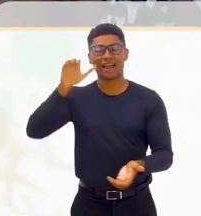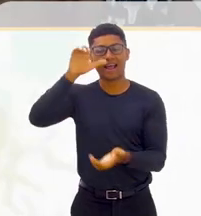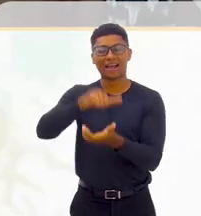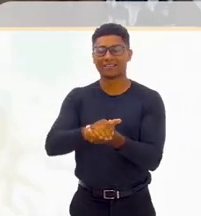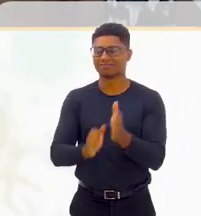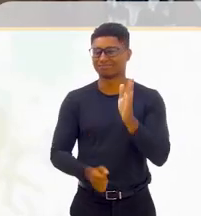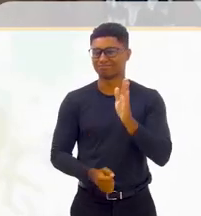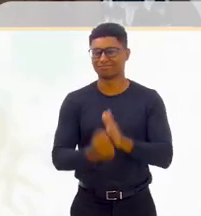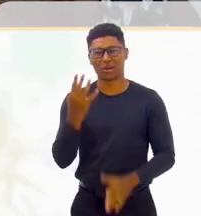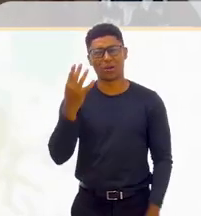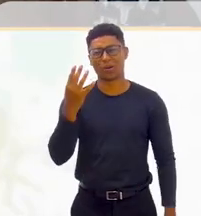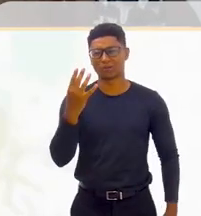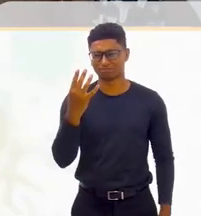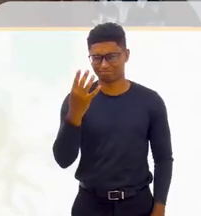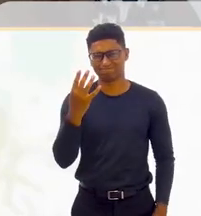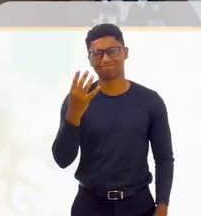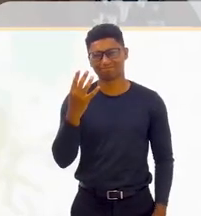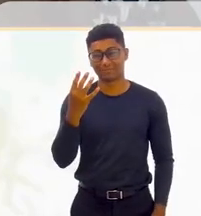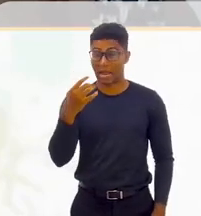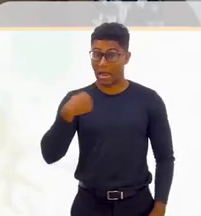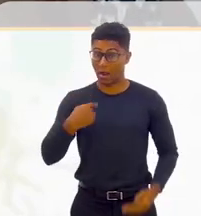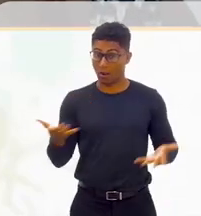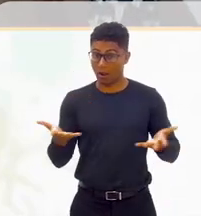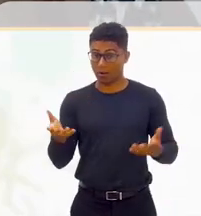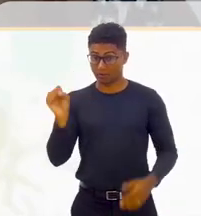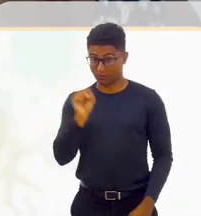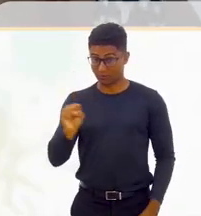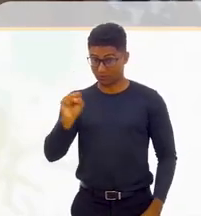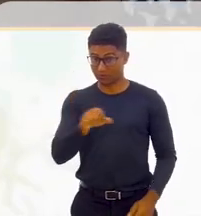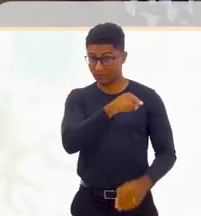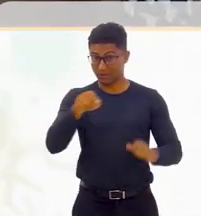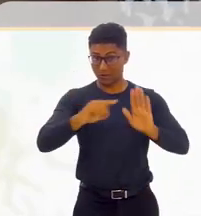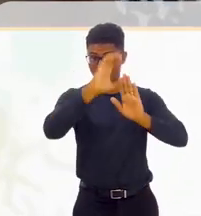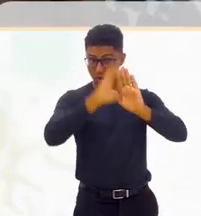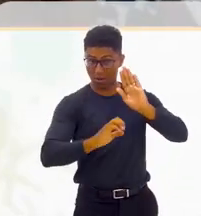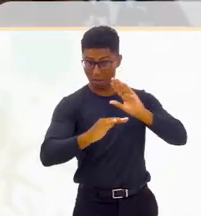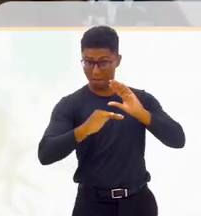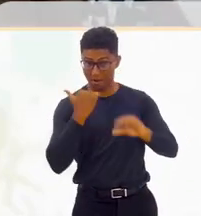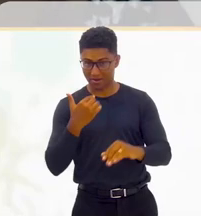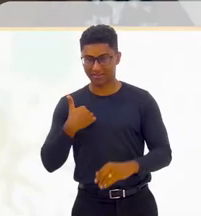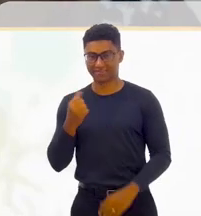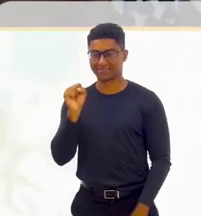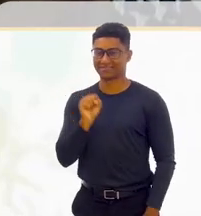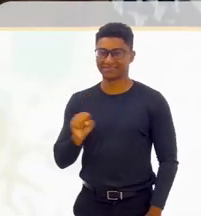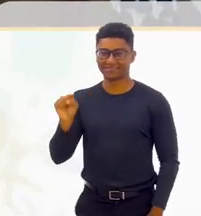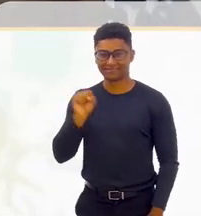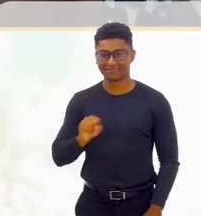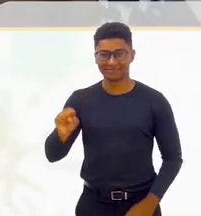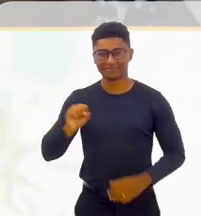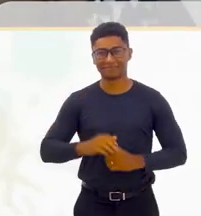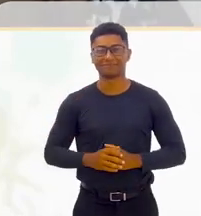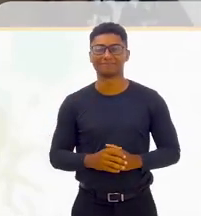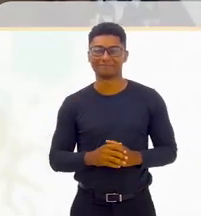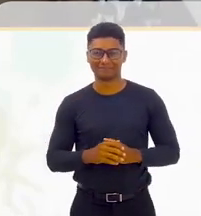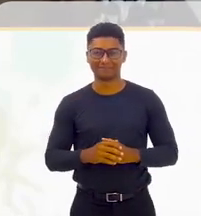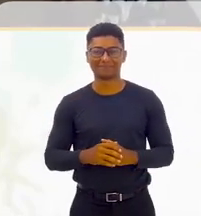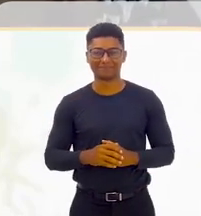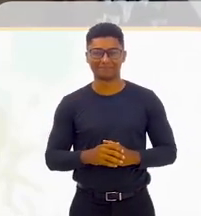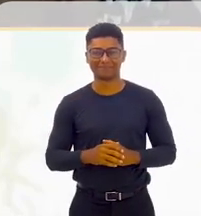casei 4 vezes e estou solteira. Mande os currículos, rapaz, mande os currículos. Eu estou solteira.